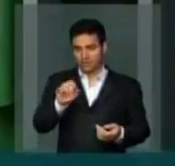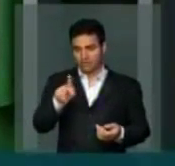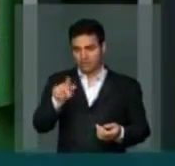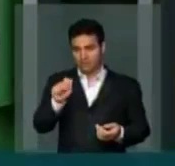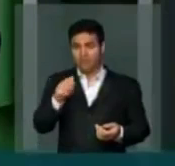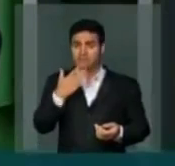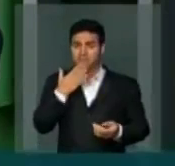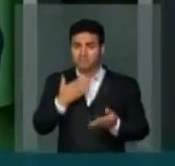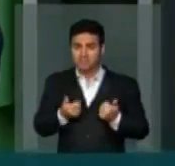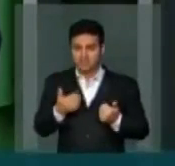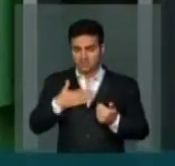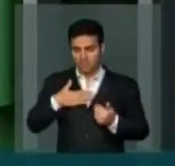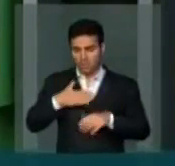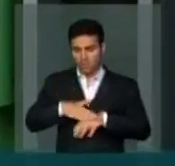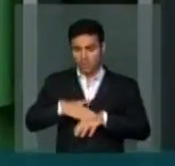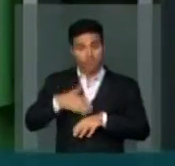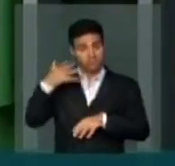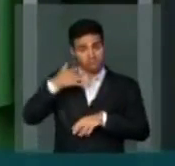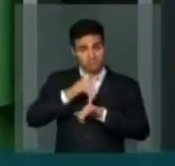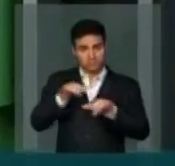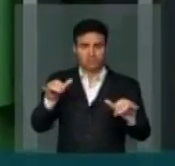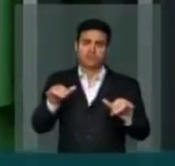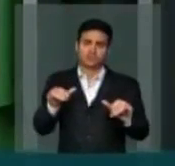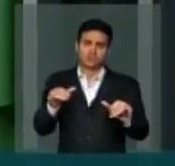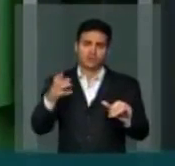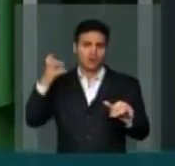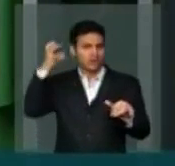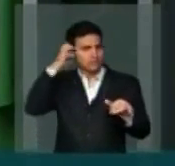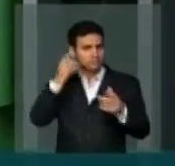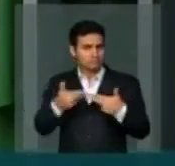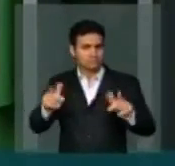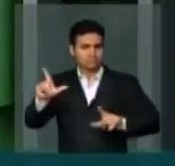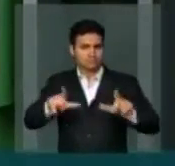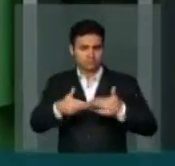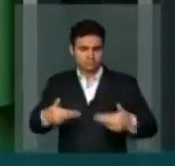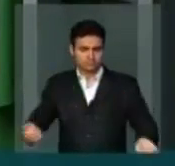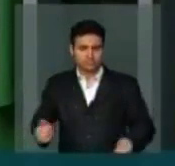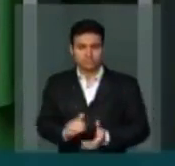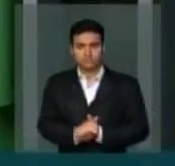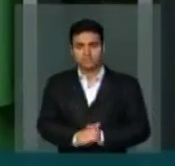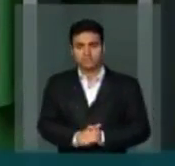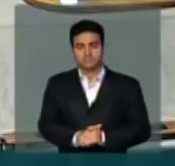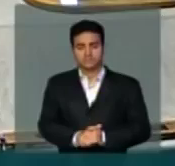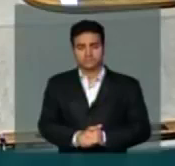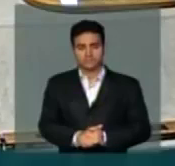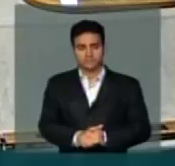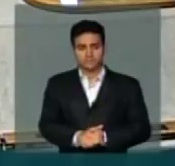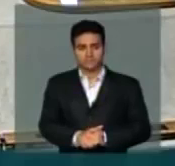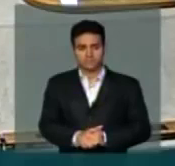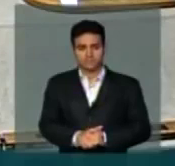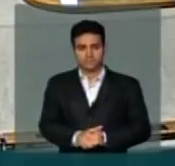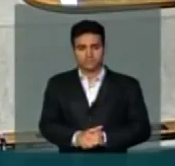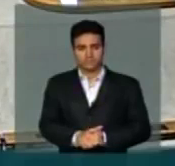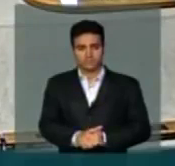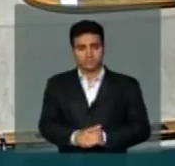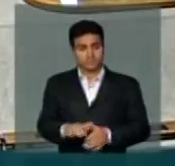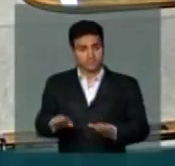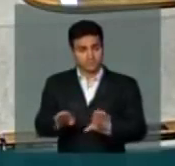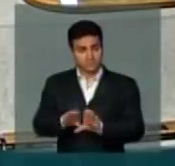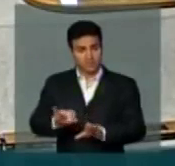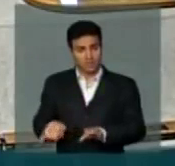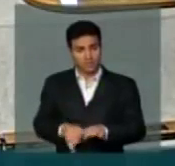meu pronunciamento seja divulgado pelos órgãos de comunicação da Casa e pela Voz do Brasil,